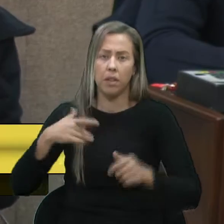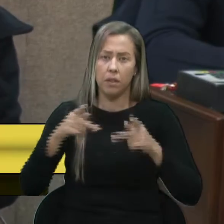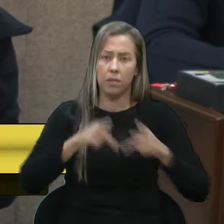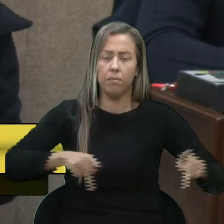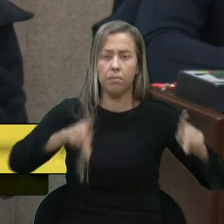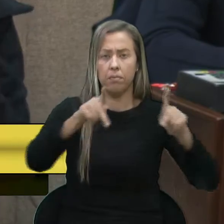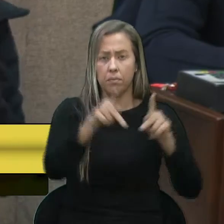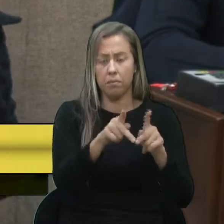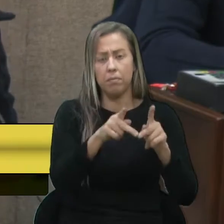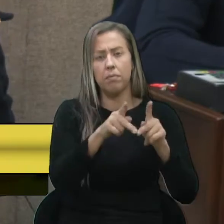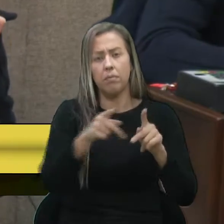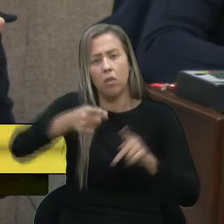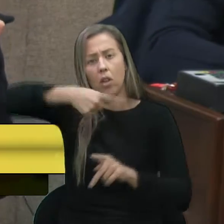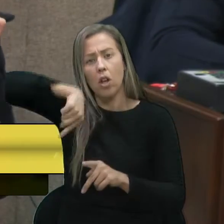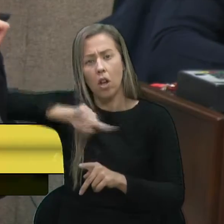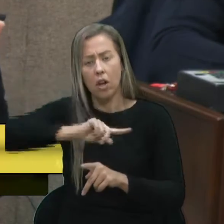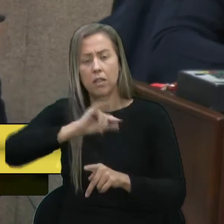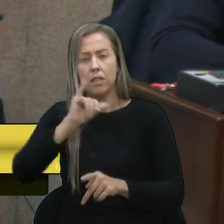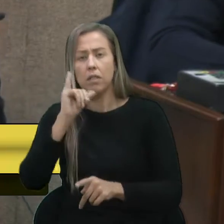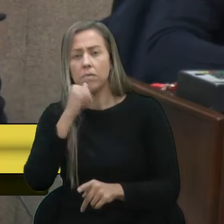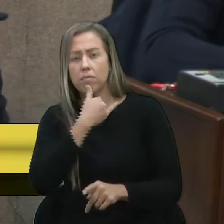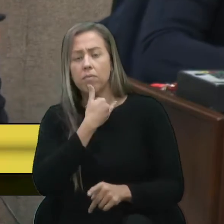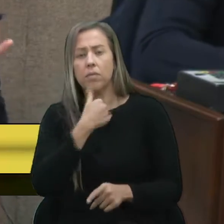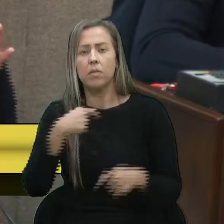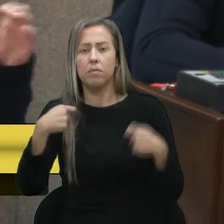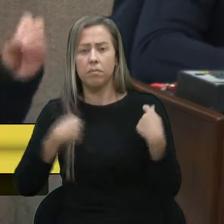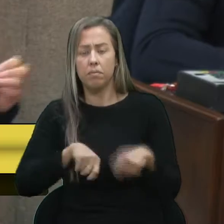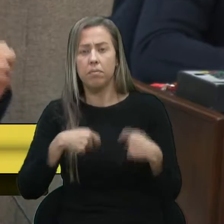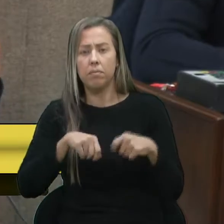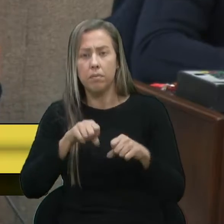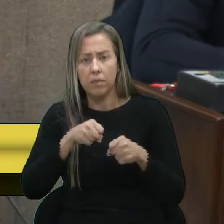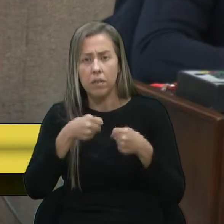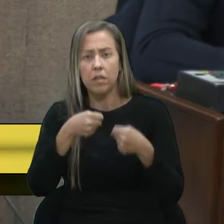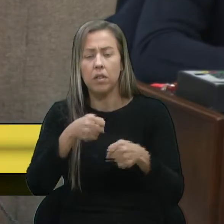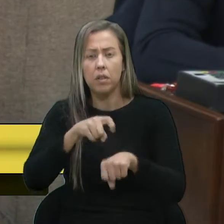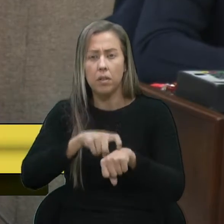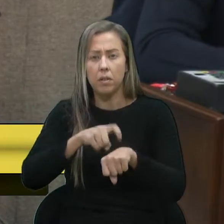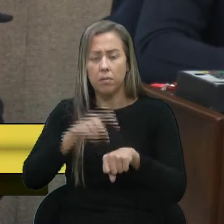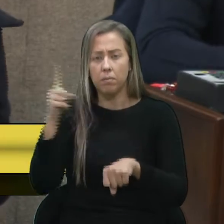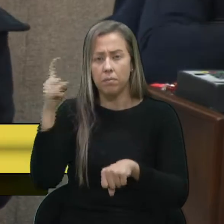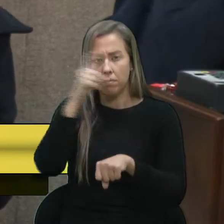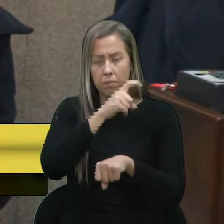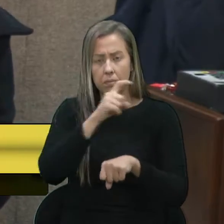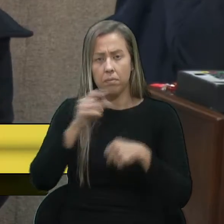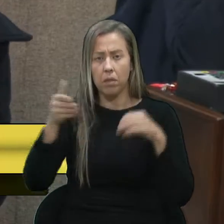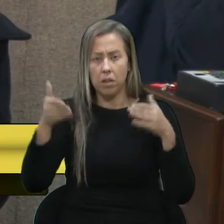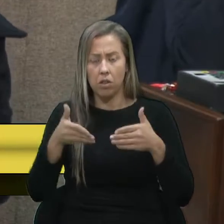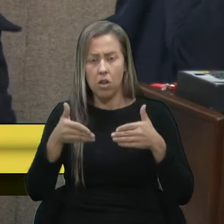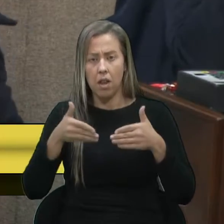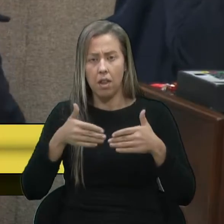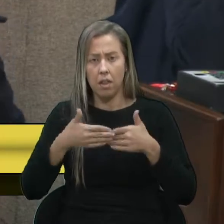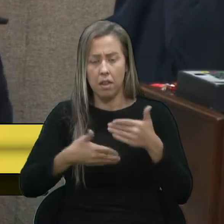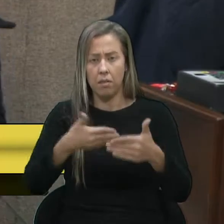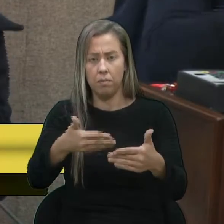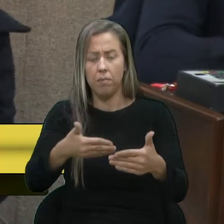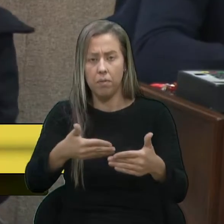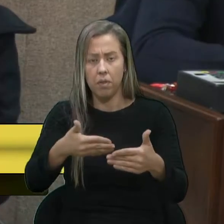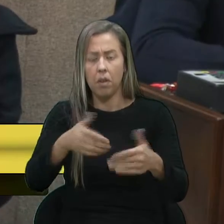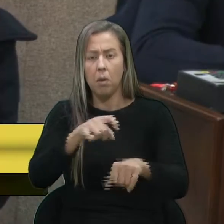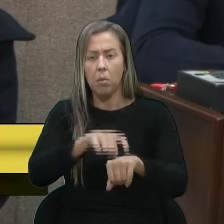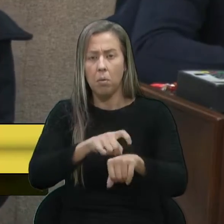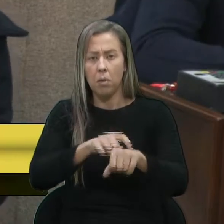população. Nós, infelizmente, precisamos enfrentar um momento difícil como o que nós enfrentamos, um momento